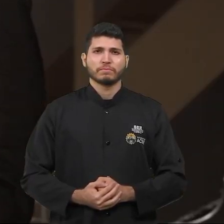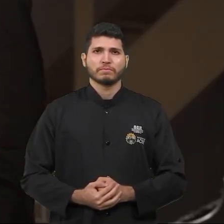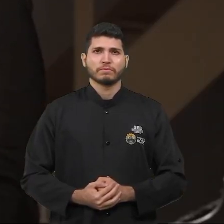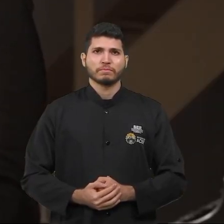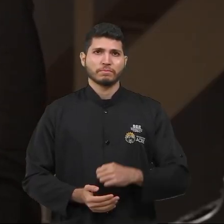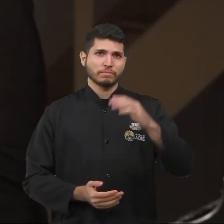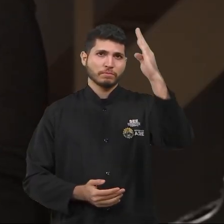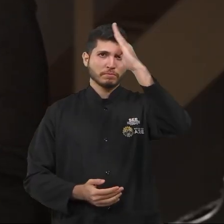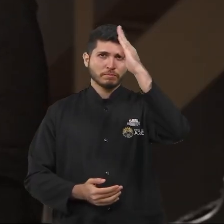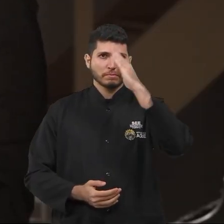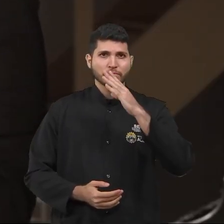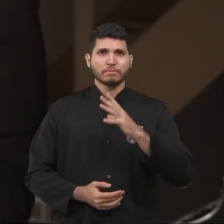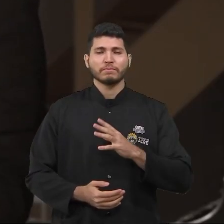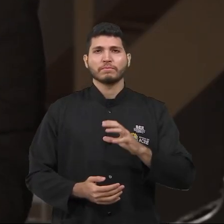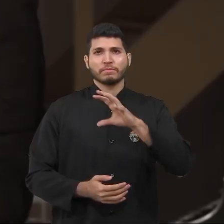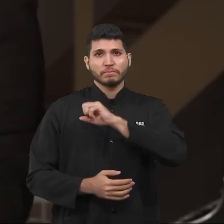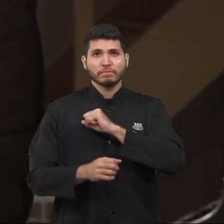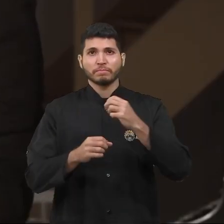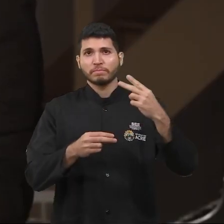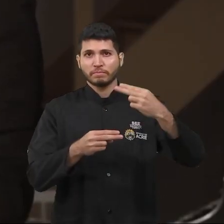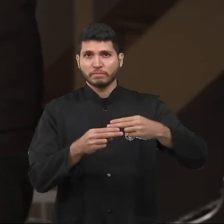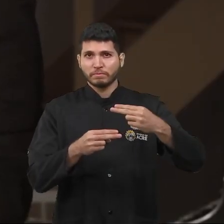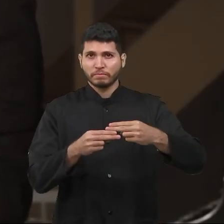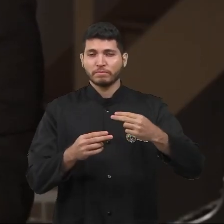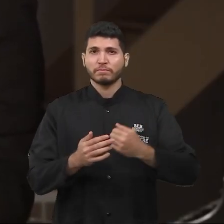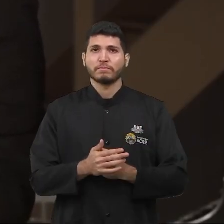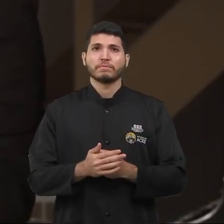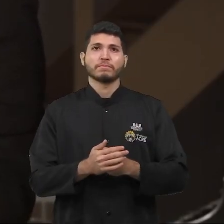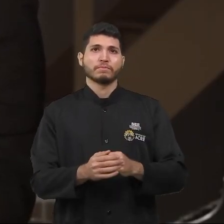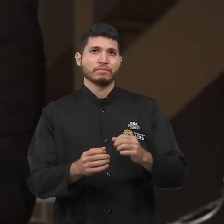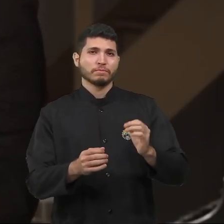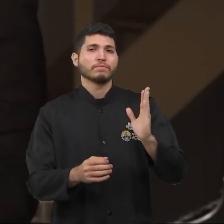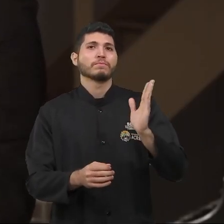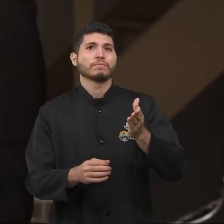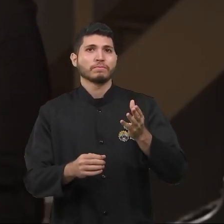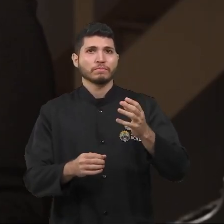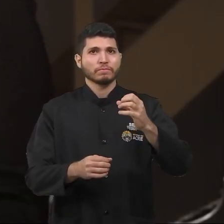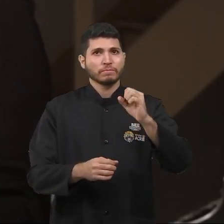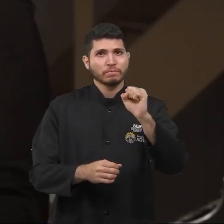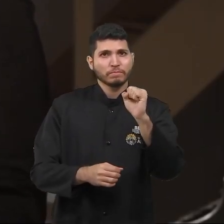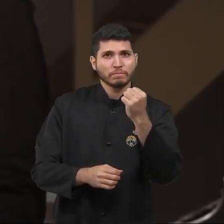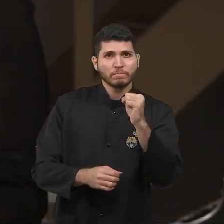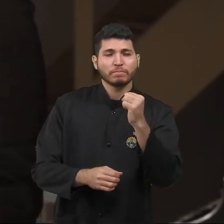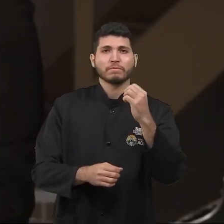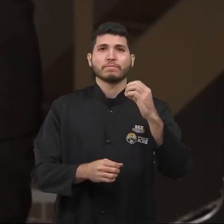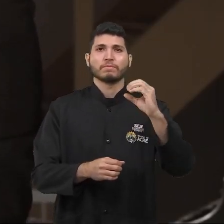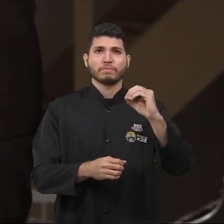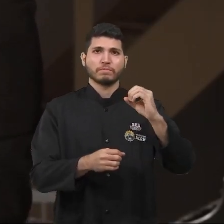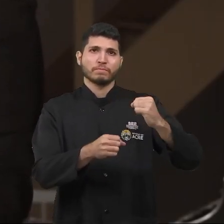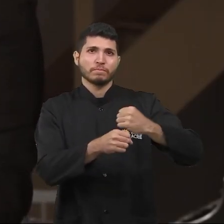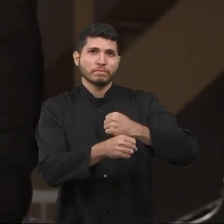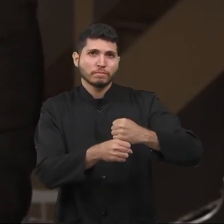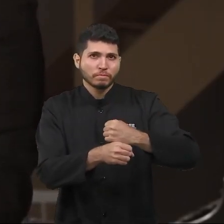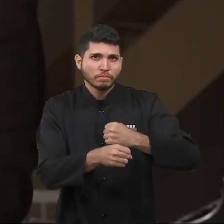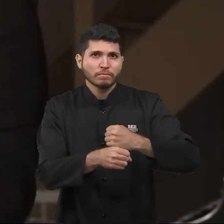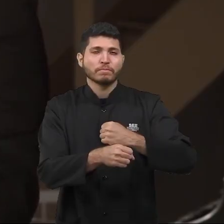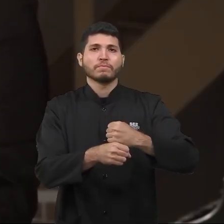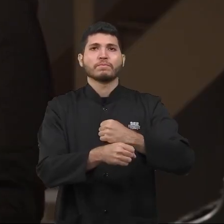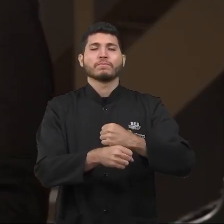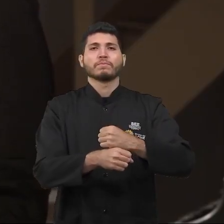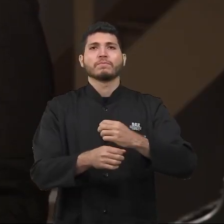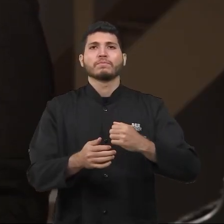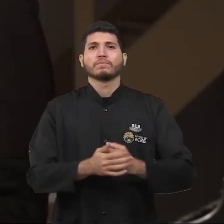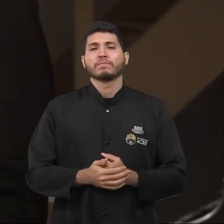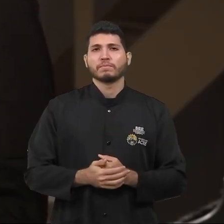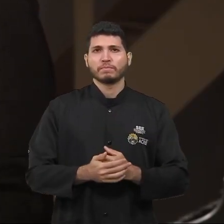O brasileiro ama novela e o gênero completa 80 anos agora em 2021, encantando gerações. A data marca